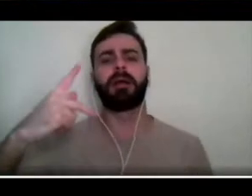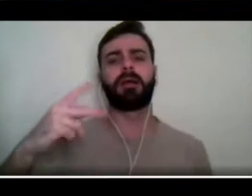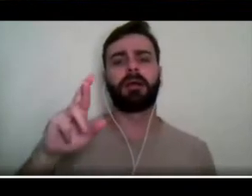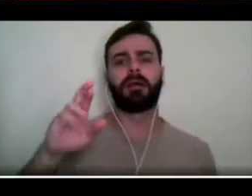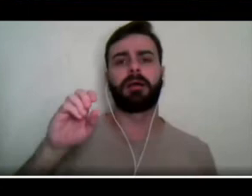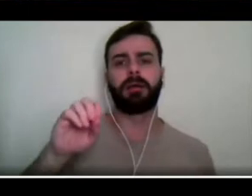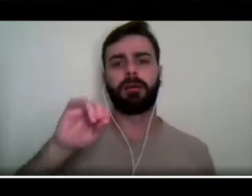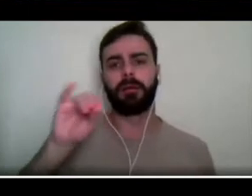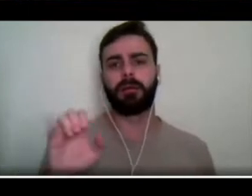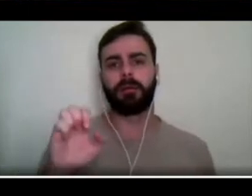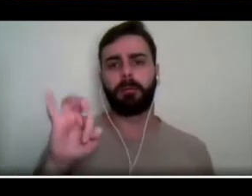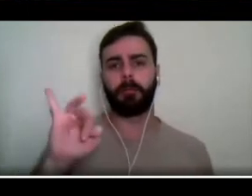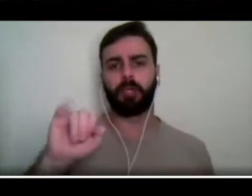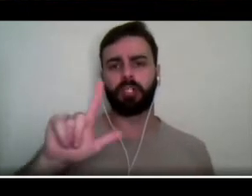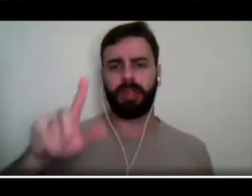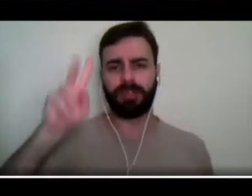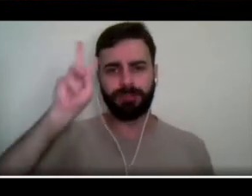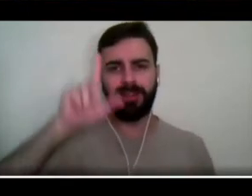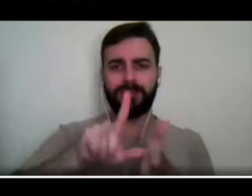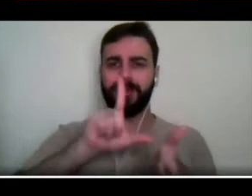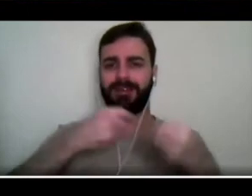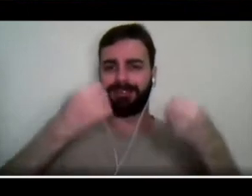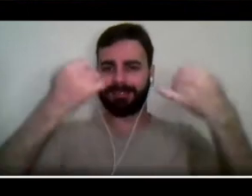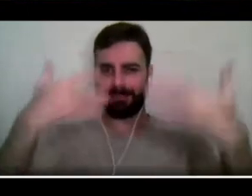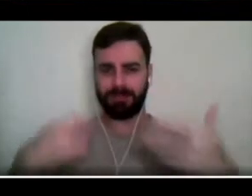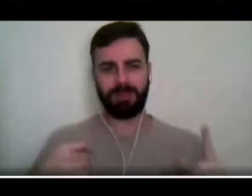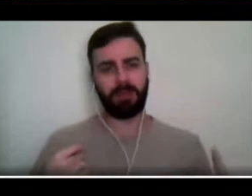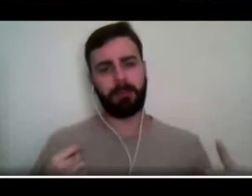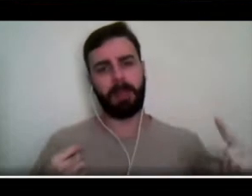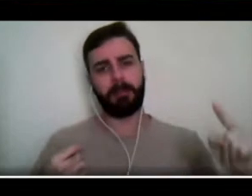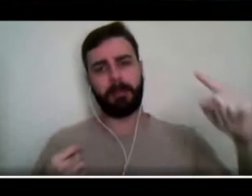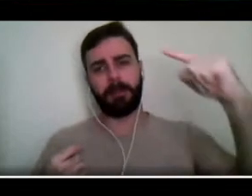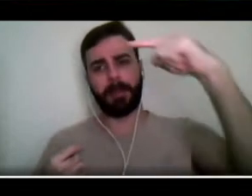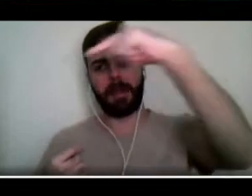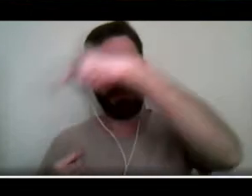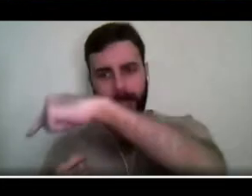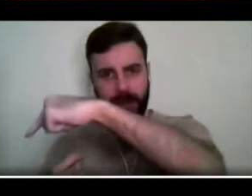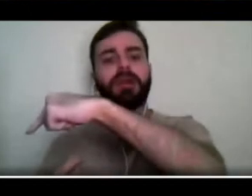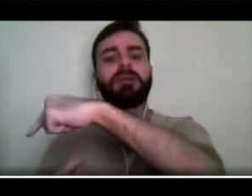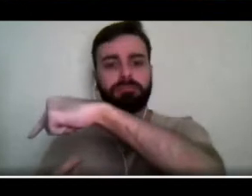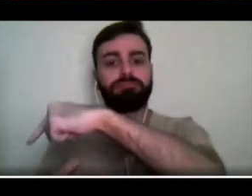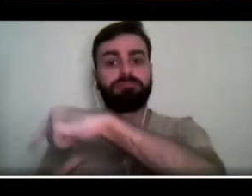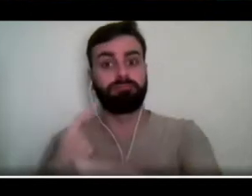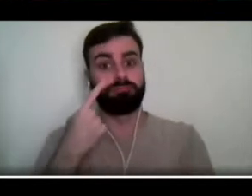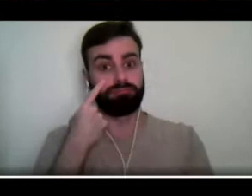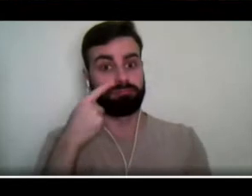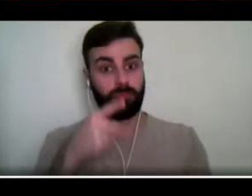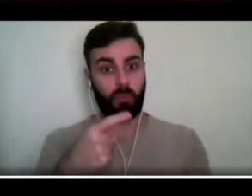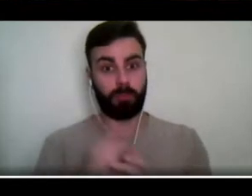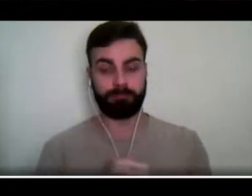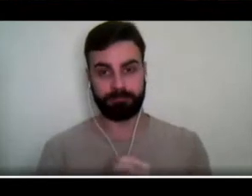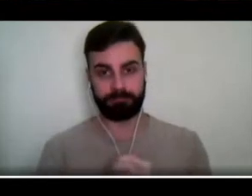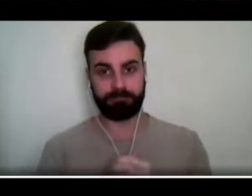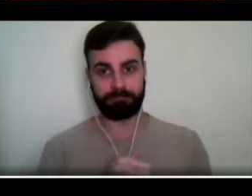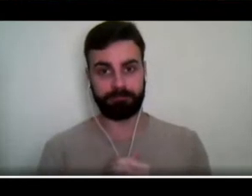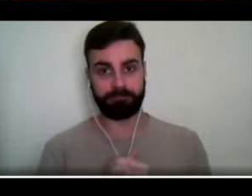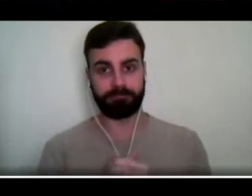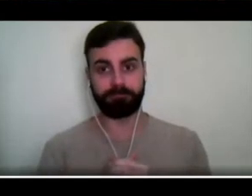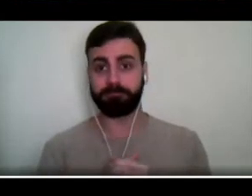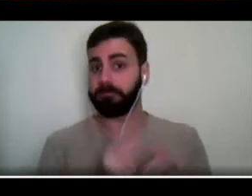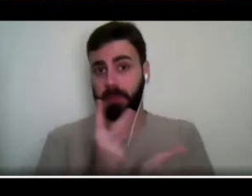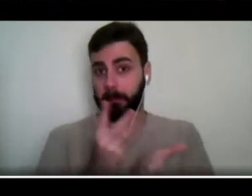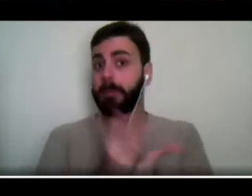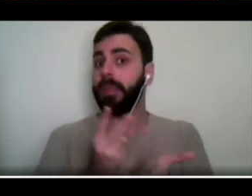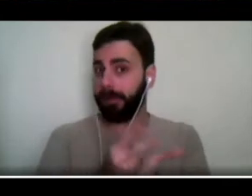projétil? Olha só. No movimento de projétil, a aceleração, ela está